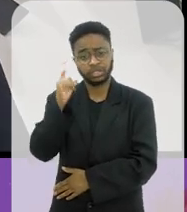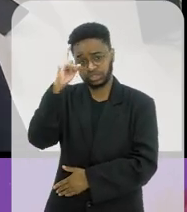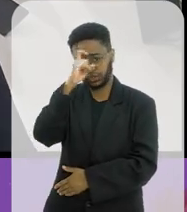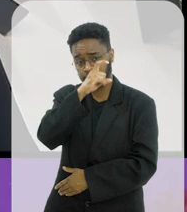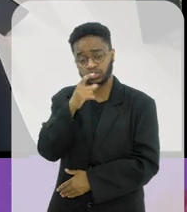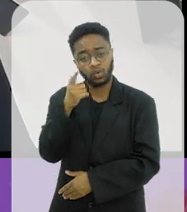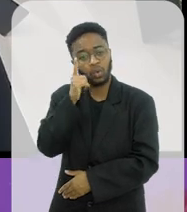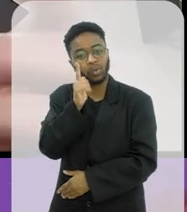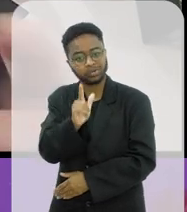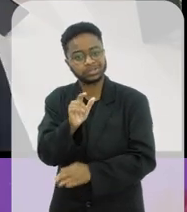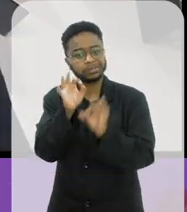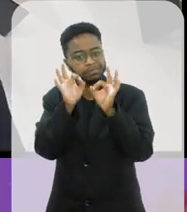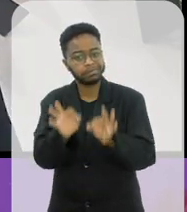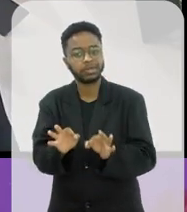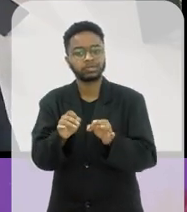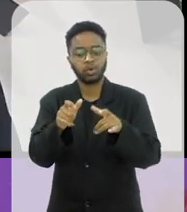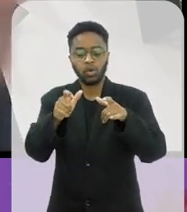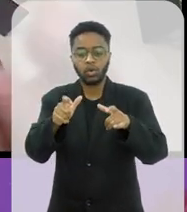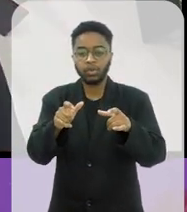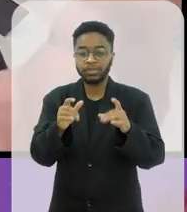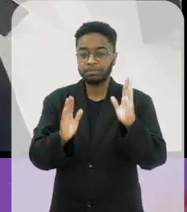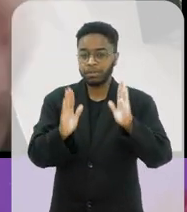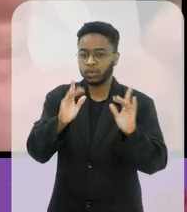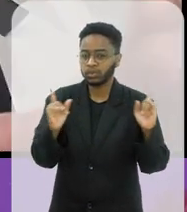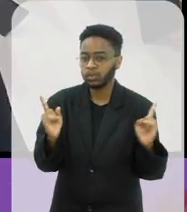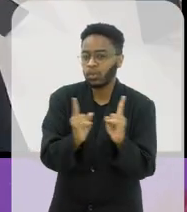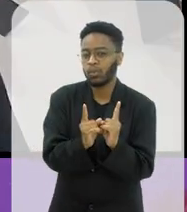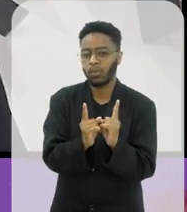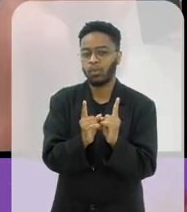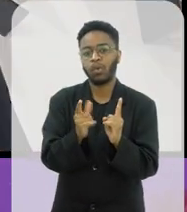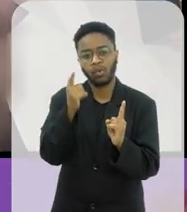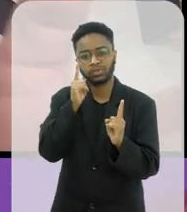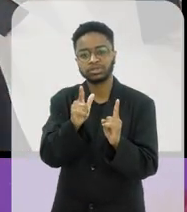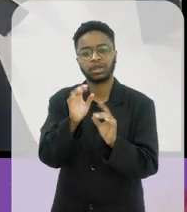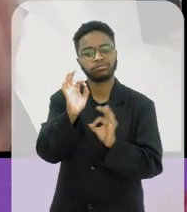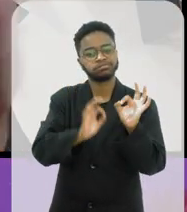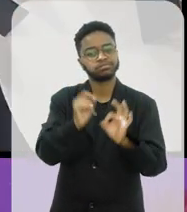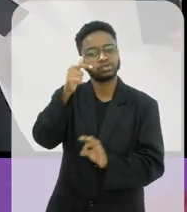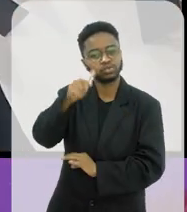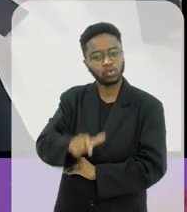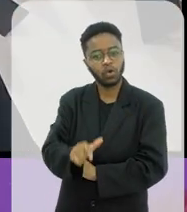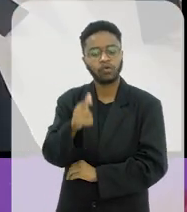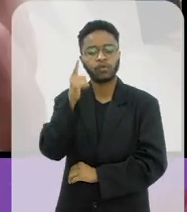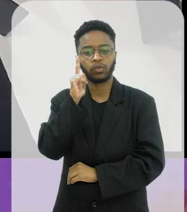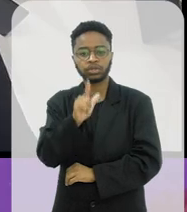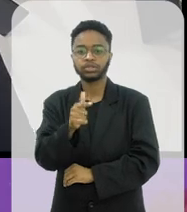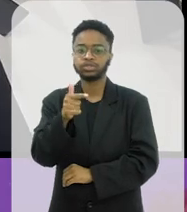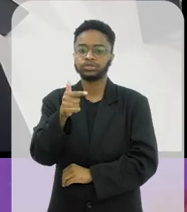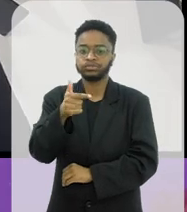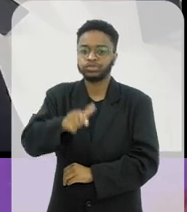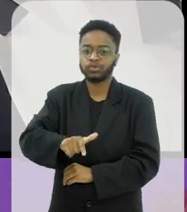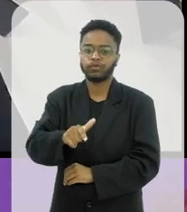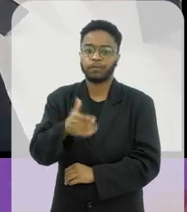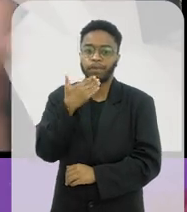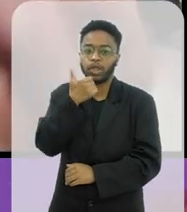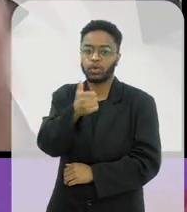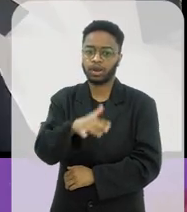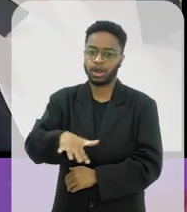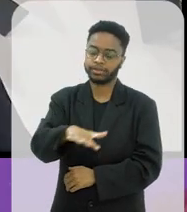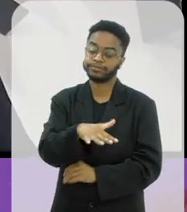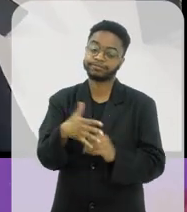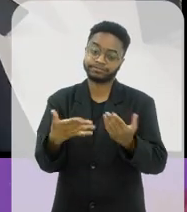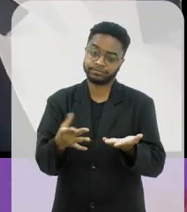dificilmente nós conseguiríamos, num espaço tão curto, restabelecer a ordem, restabelecer uma situação. E